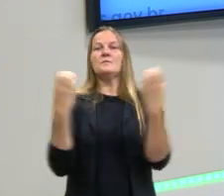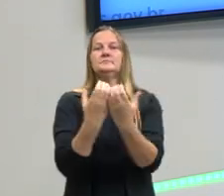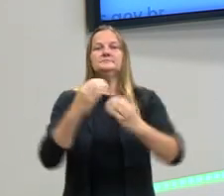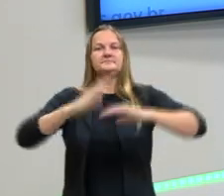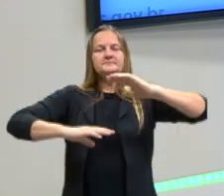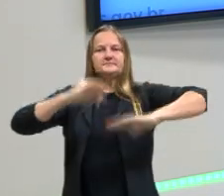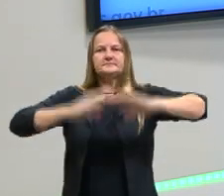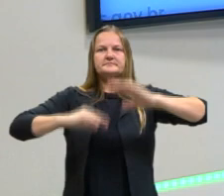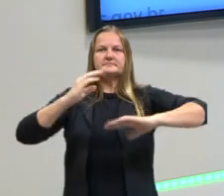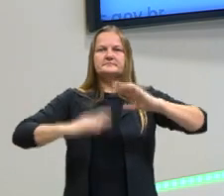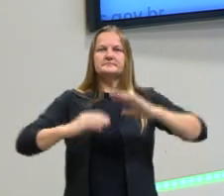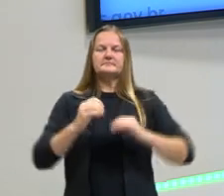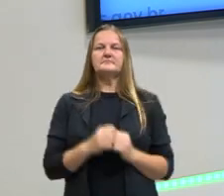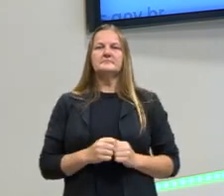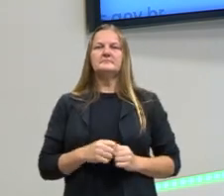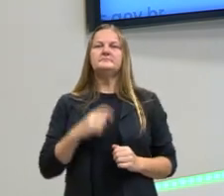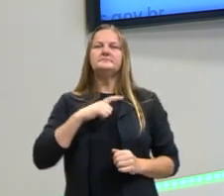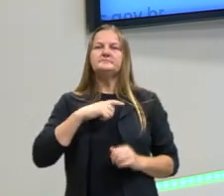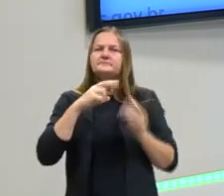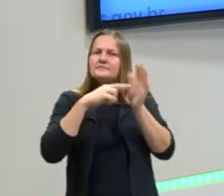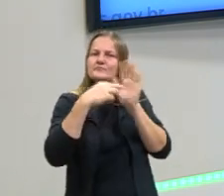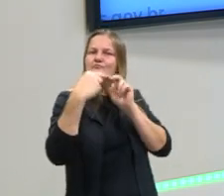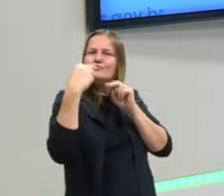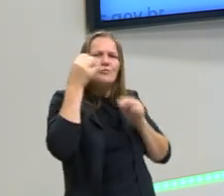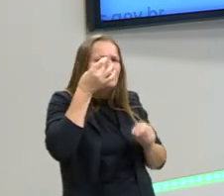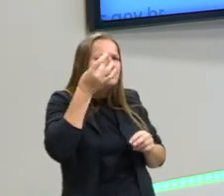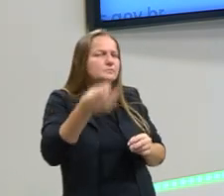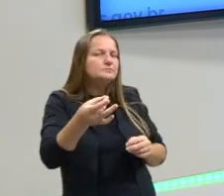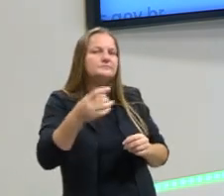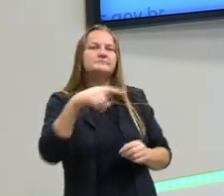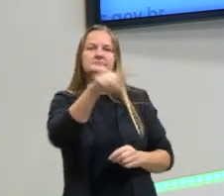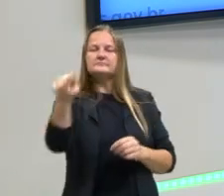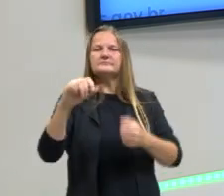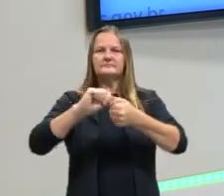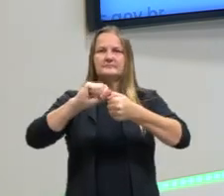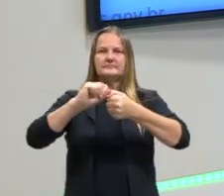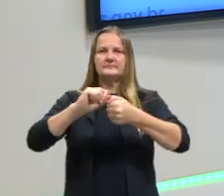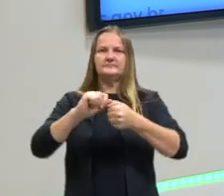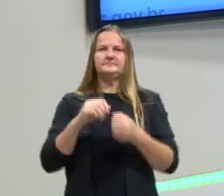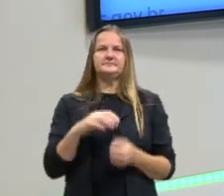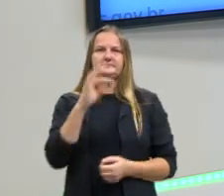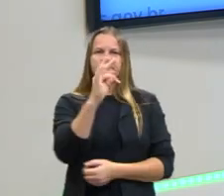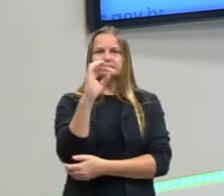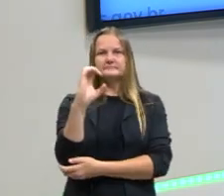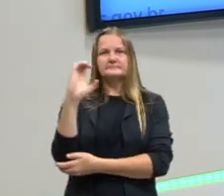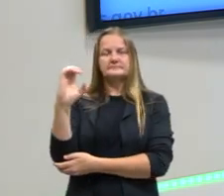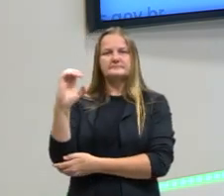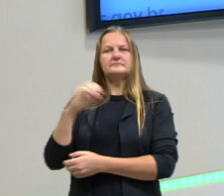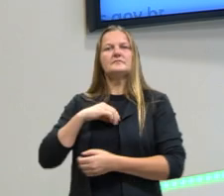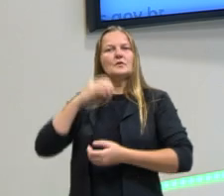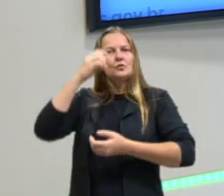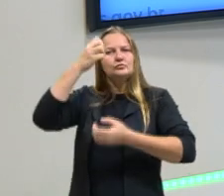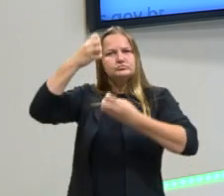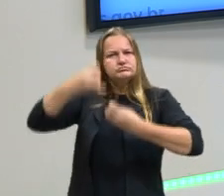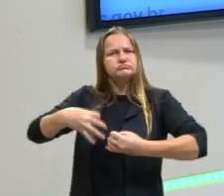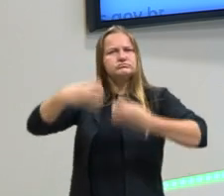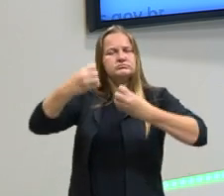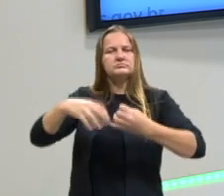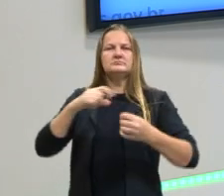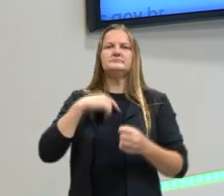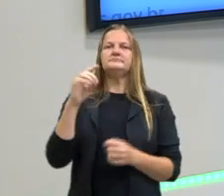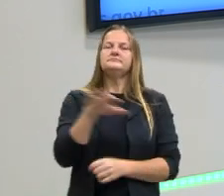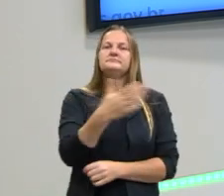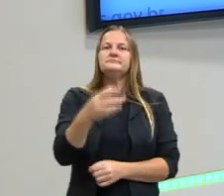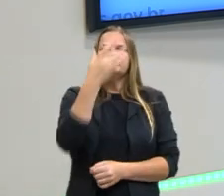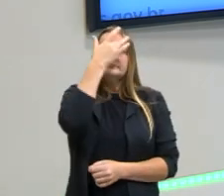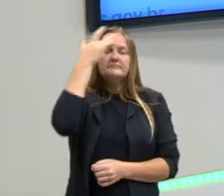atura as comunidades né Eu sou uma atenção para ti assim você vai fazer o TCC vai fazer uma dissertação né muitas vezes as pessoas